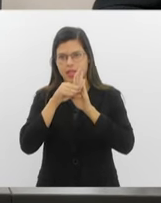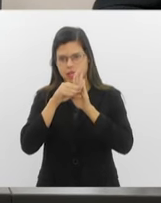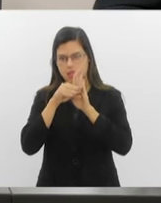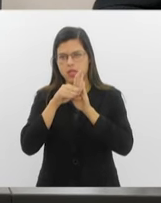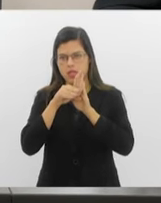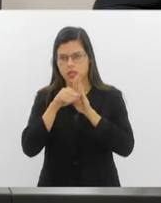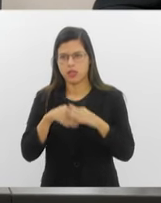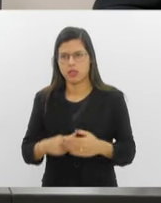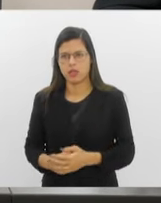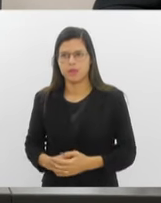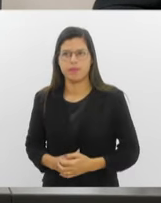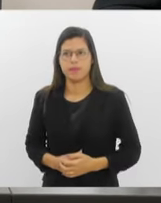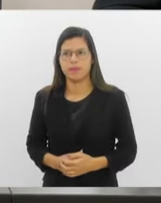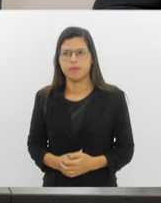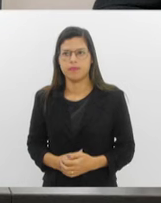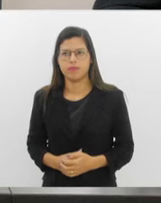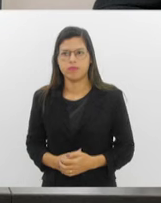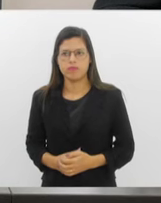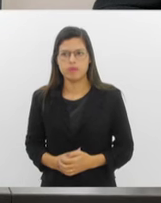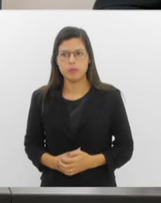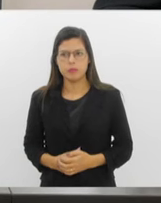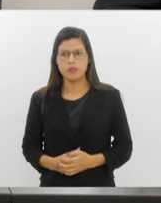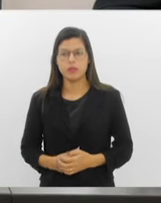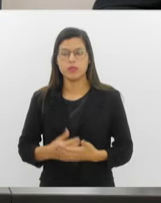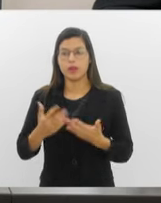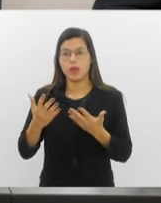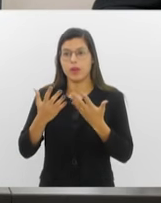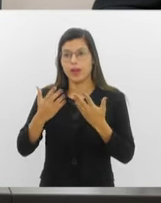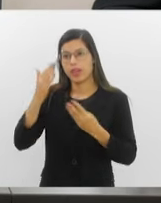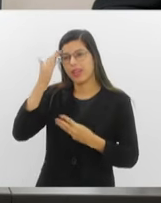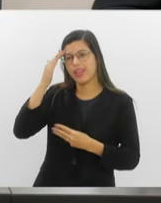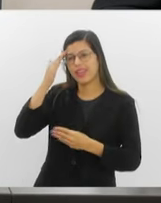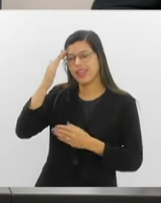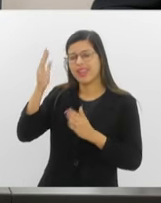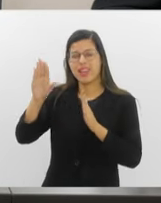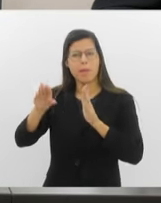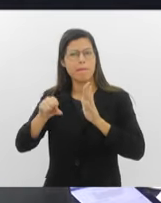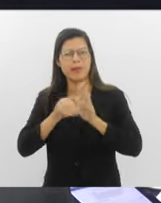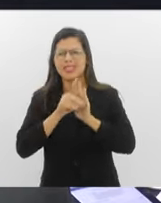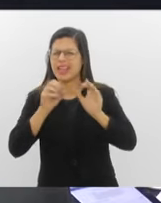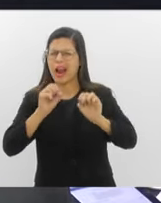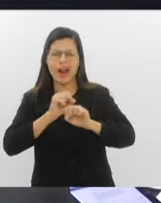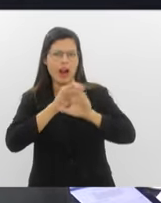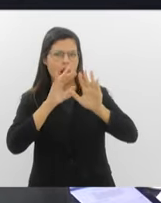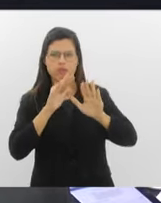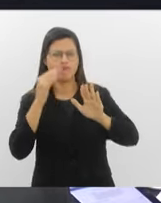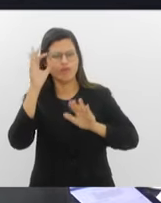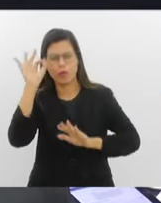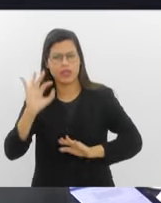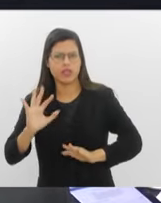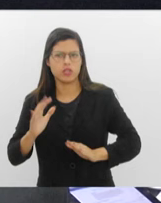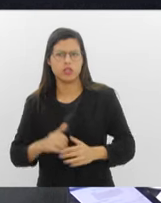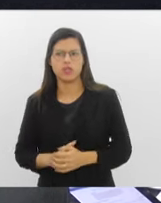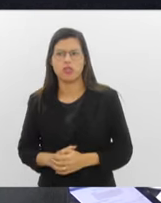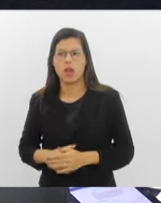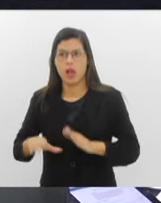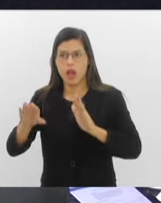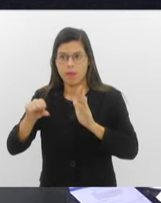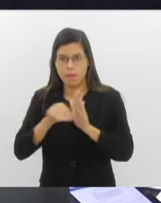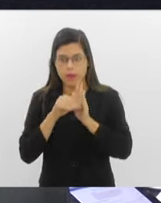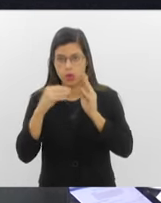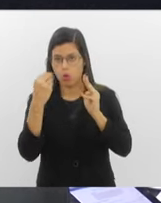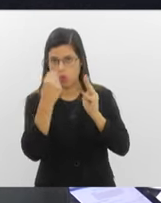emenda. Deputado, eu gostaria de entender a emenda, porque não ficou claro. A emenda é colocando no texto